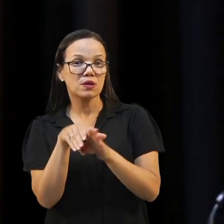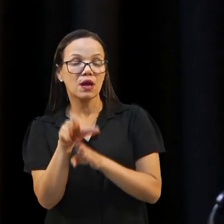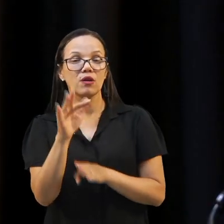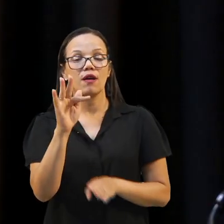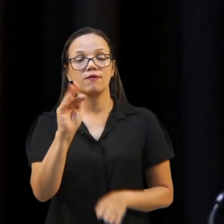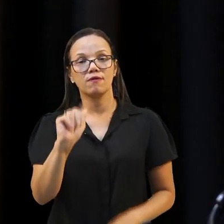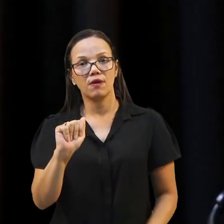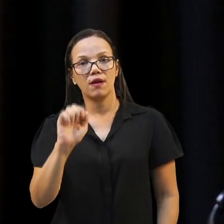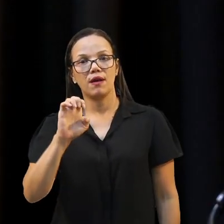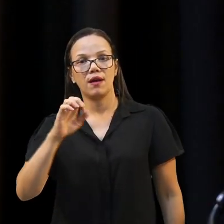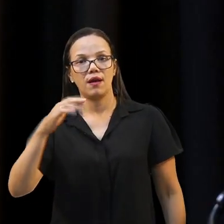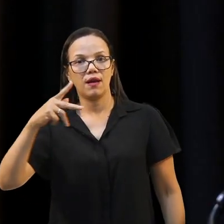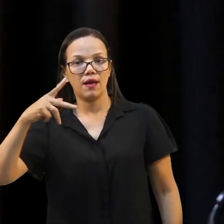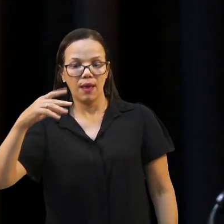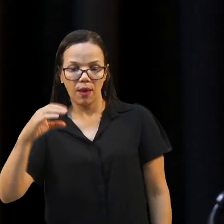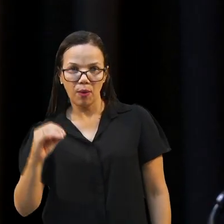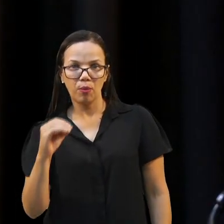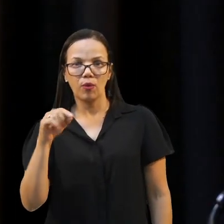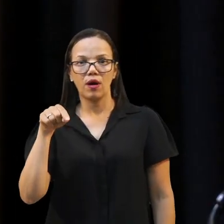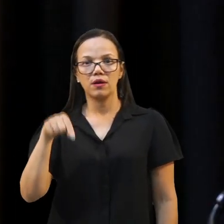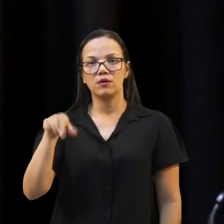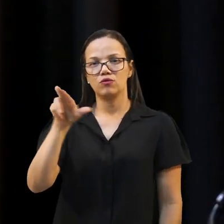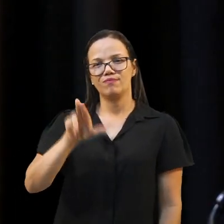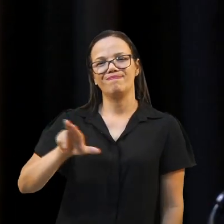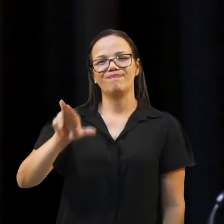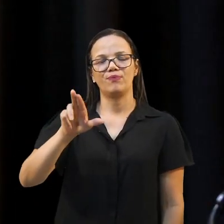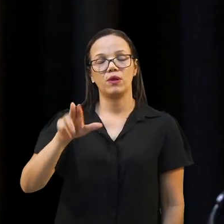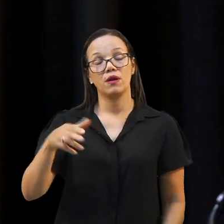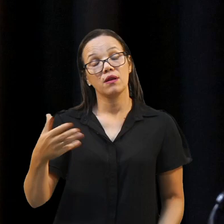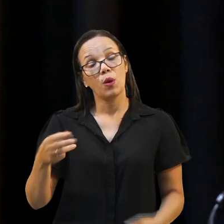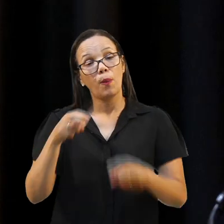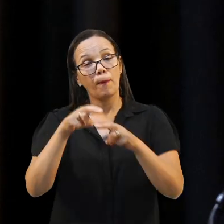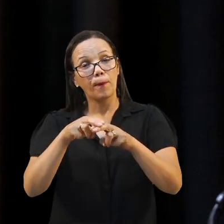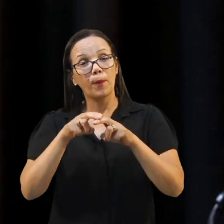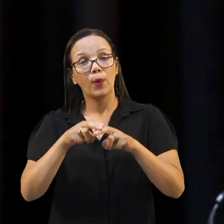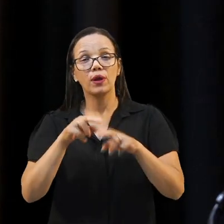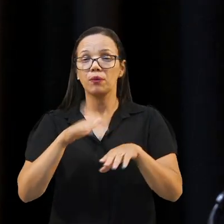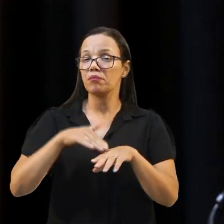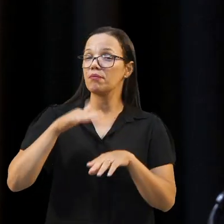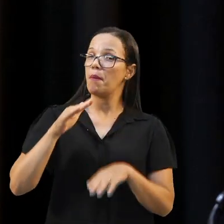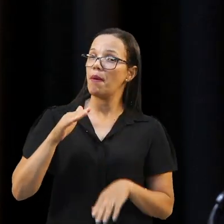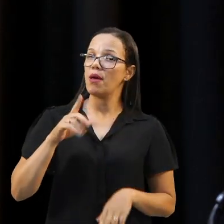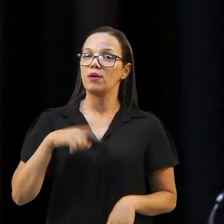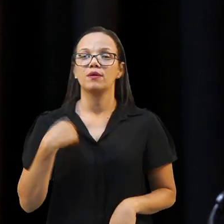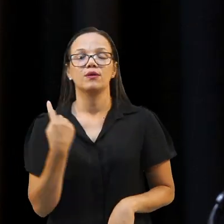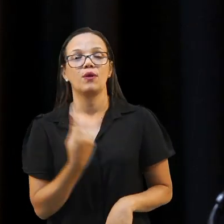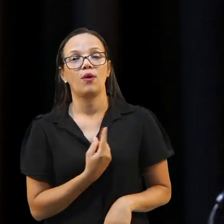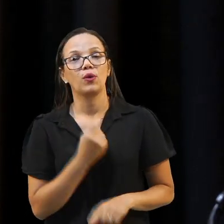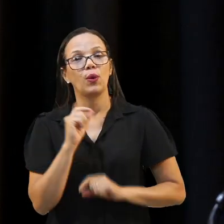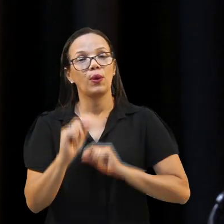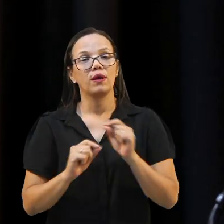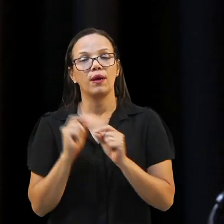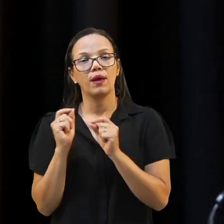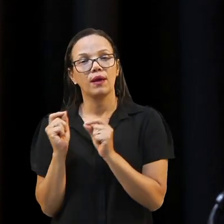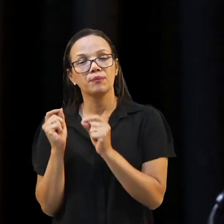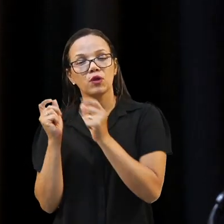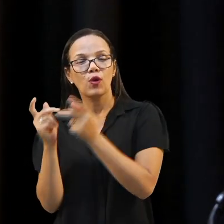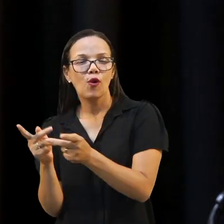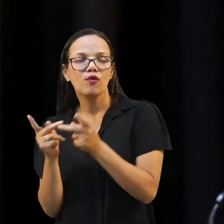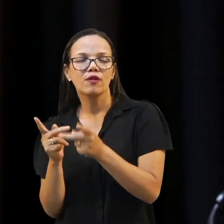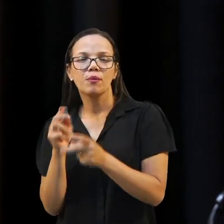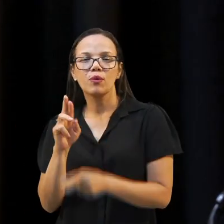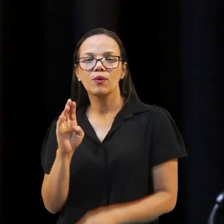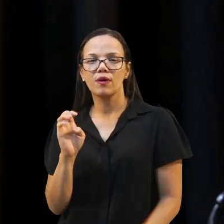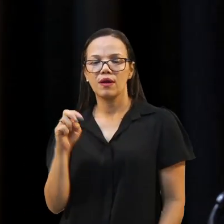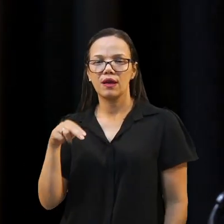de Assistência, Estudo e Pesquisa de Uberlândia. Por isso, e muito mais, é que o Renato Alves